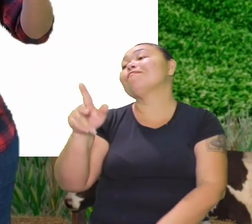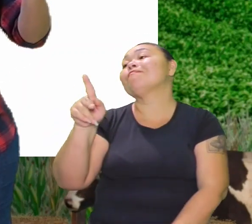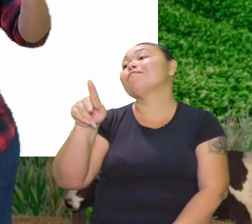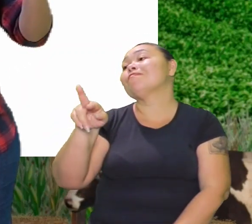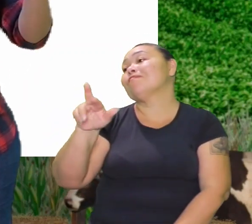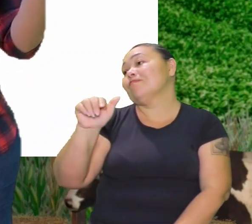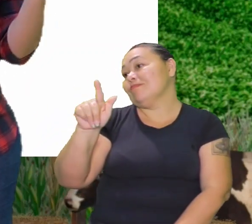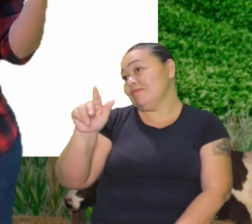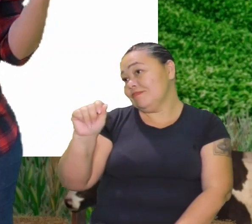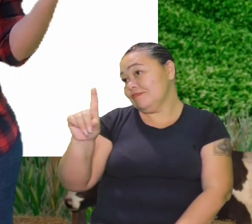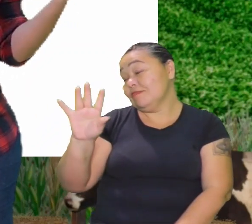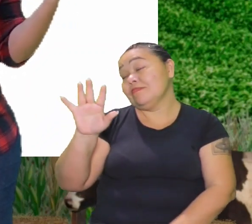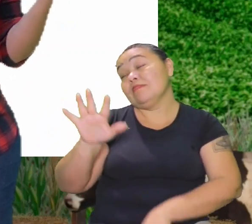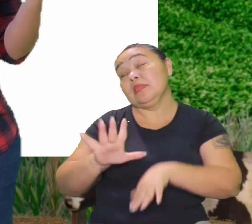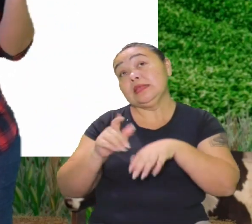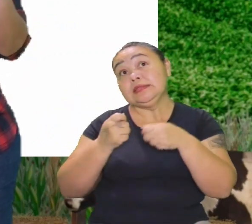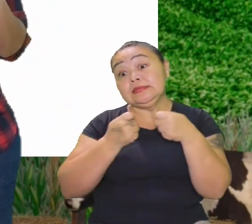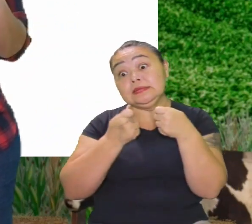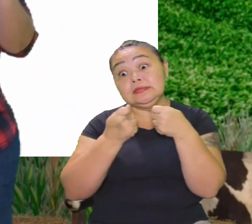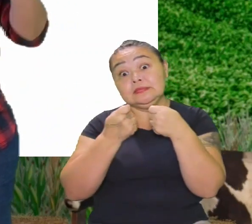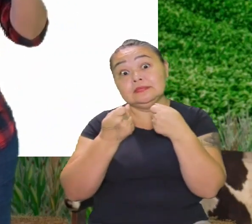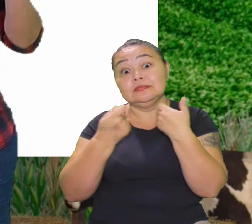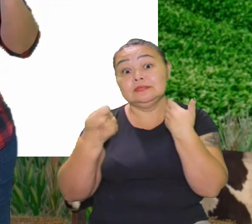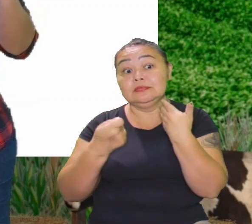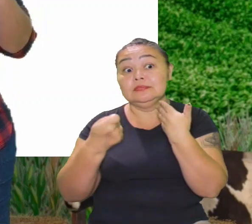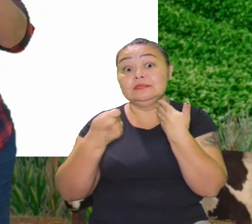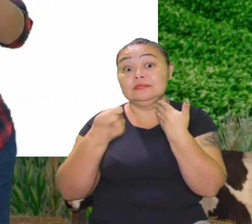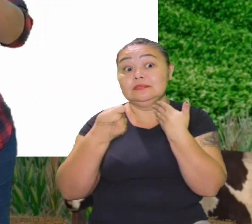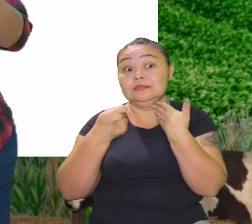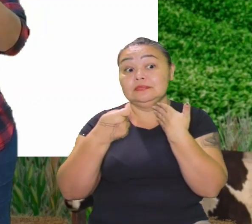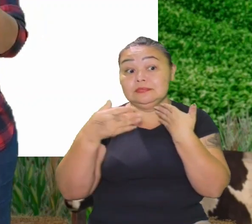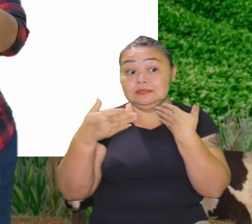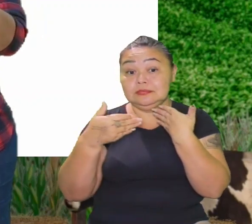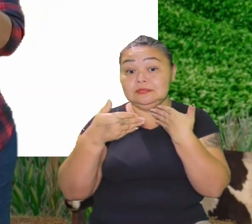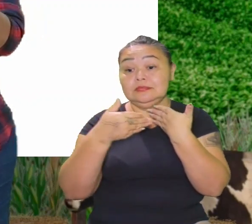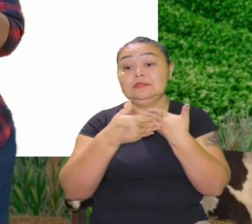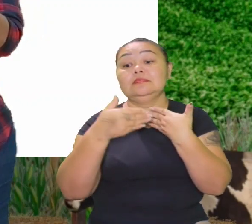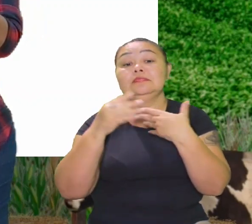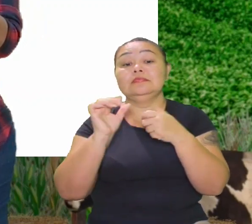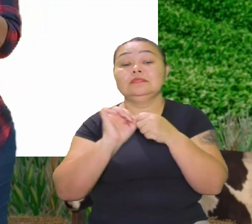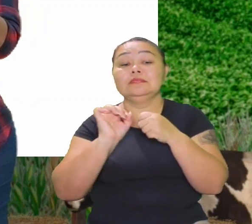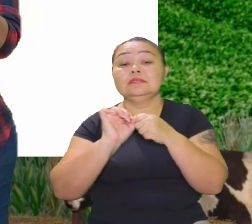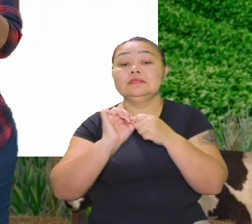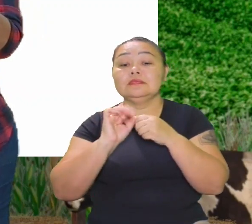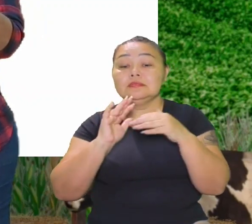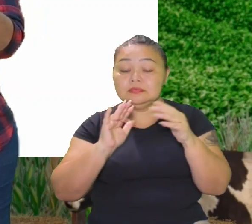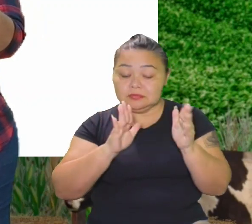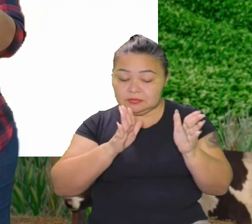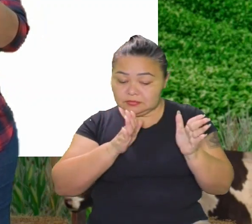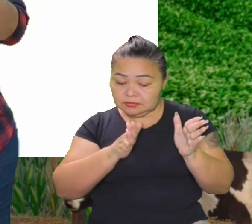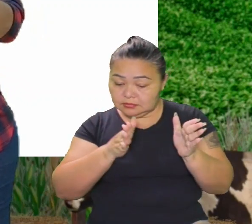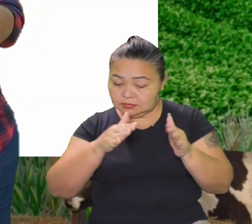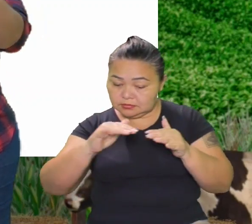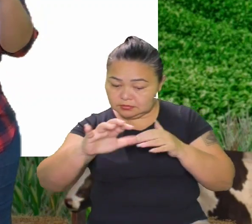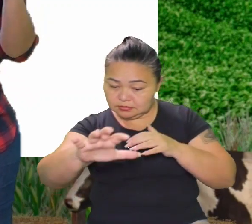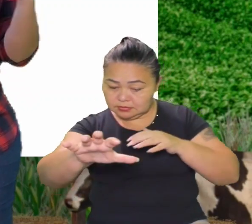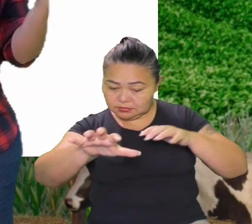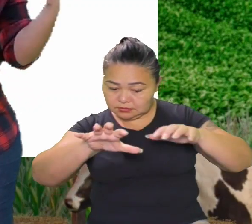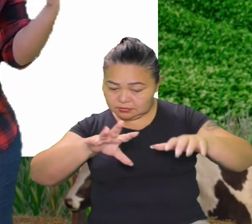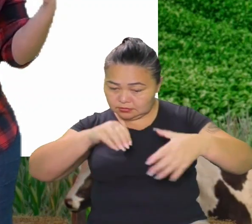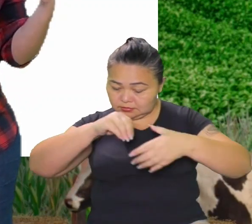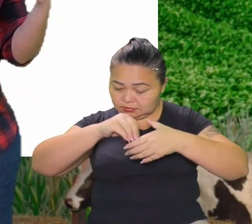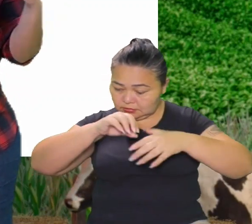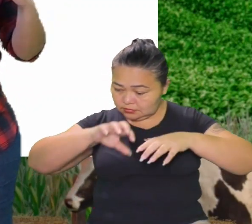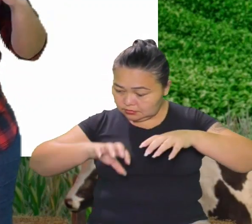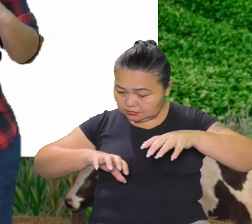são mais resistentes, né, devido a... Então, isso é importante. O espaço que elas vão estar ocupando